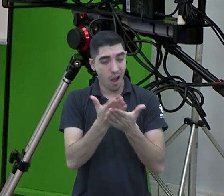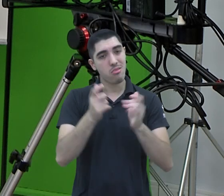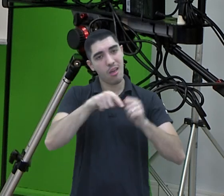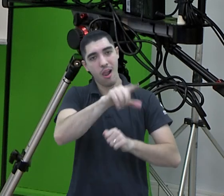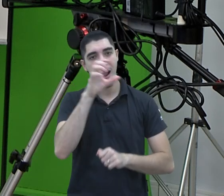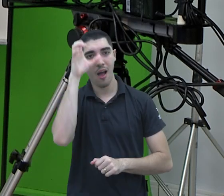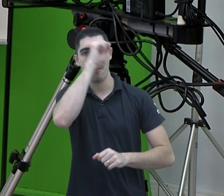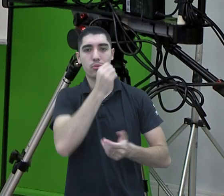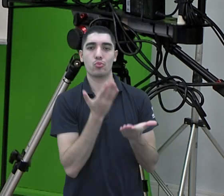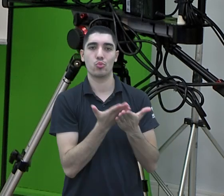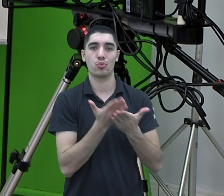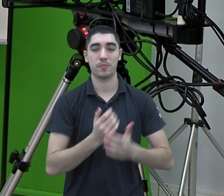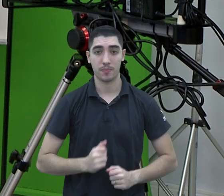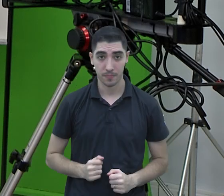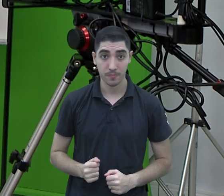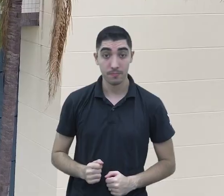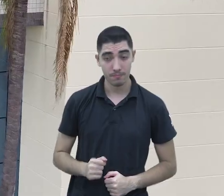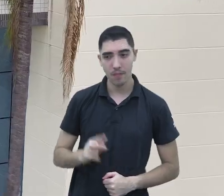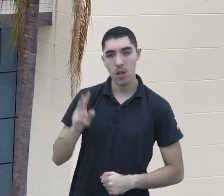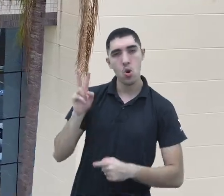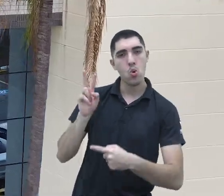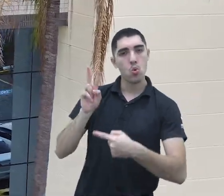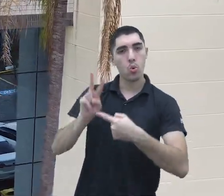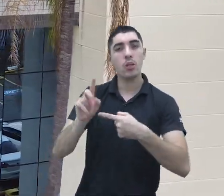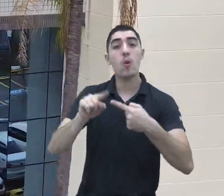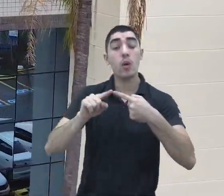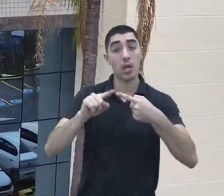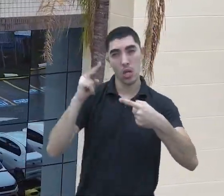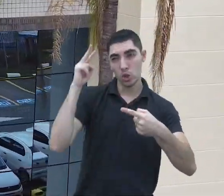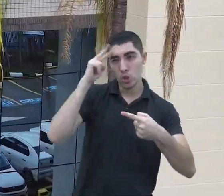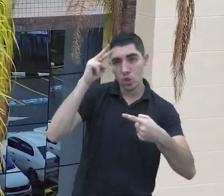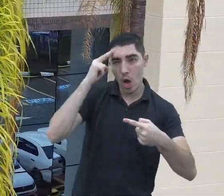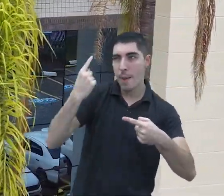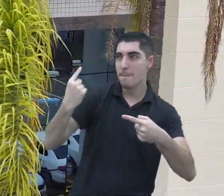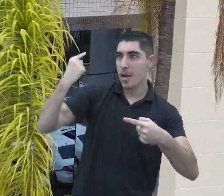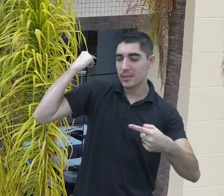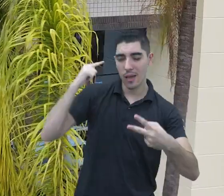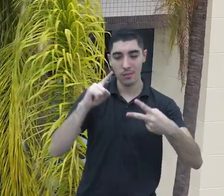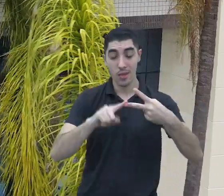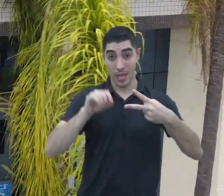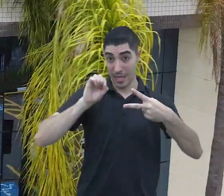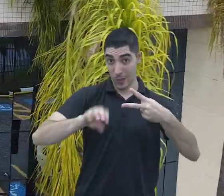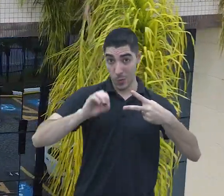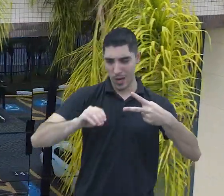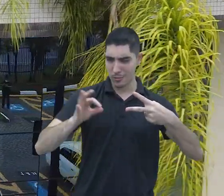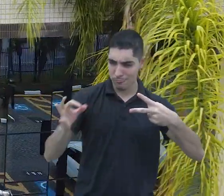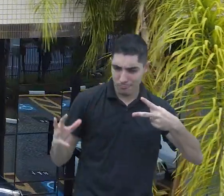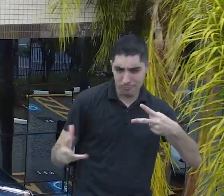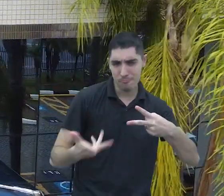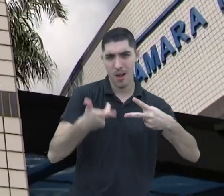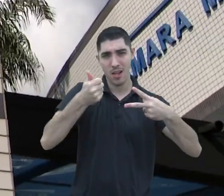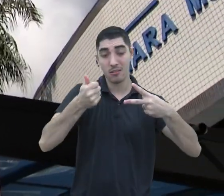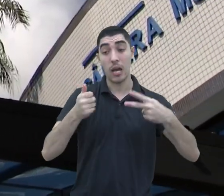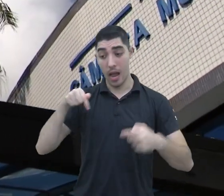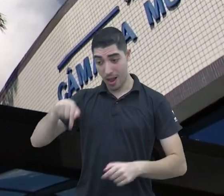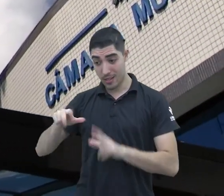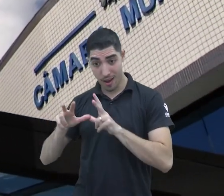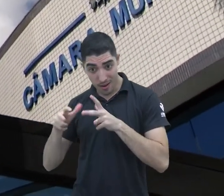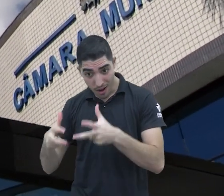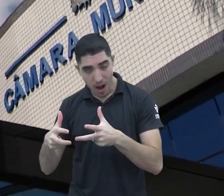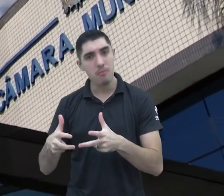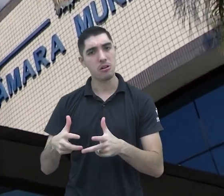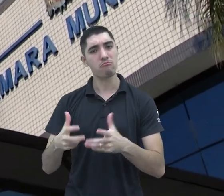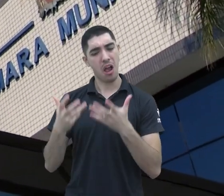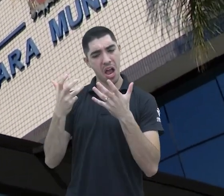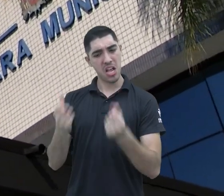usar as aulas do Educage como uma ferramenta a seu favor. Ao preservar a história e oferecer educação de qualidade, a Câmara de